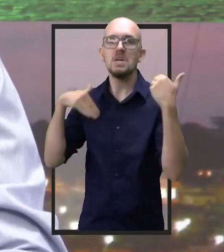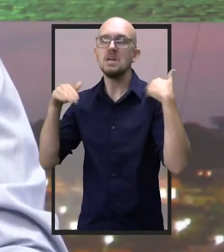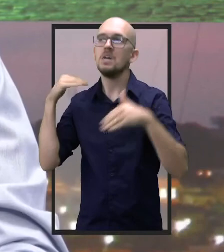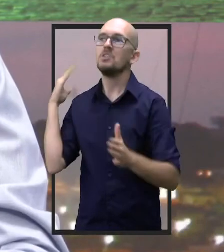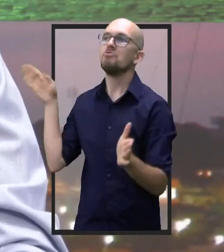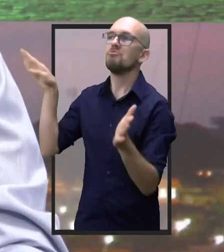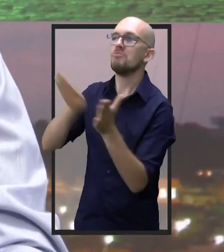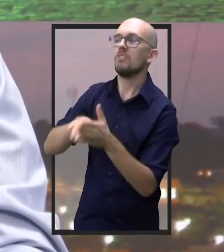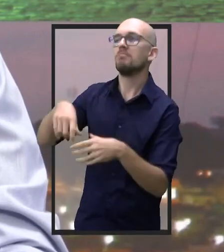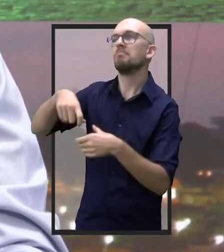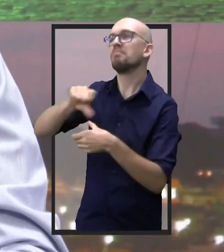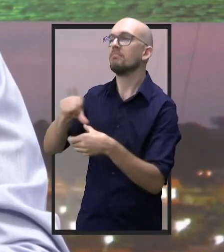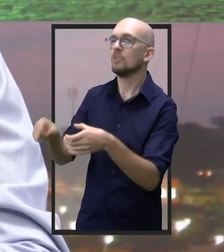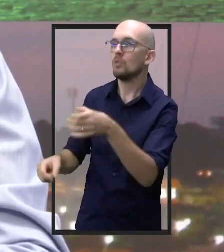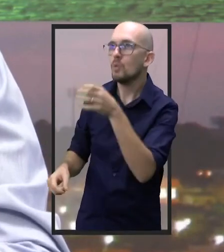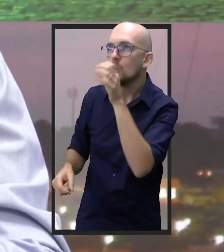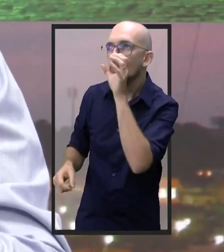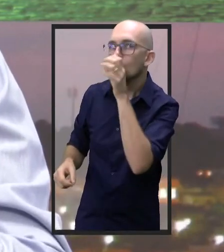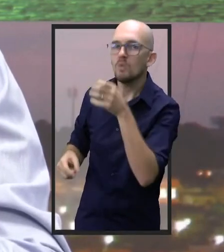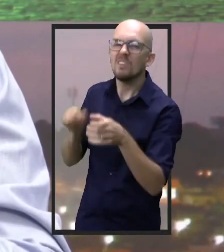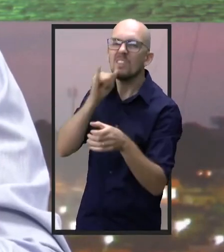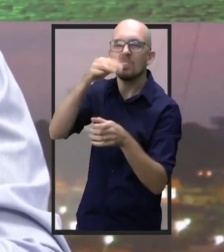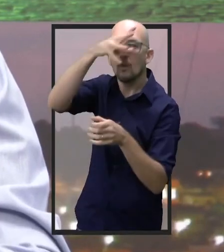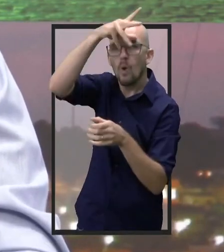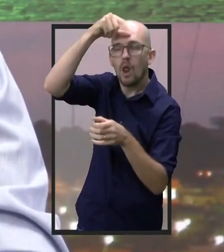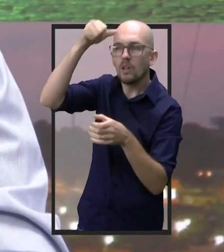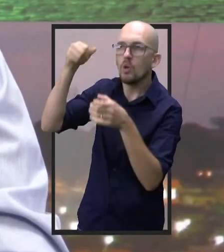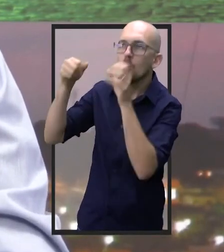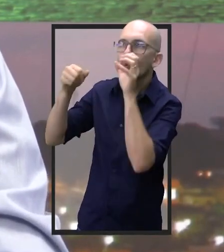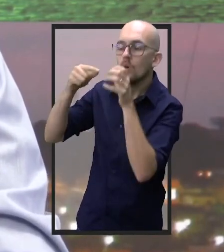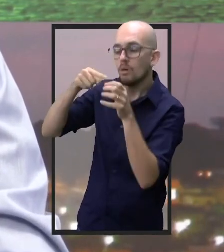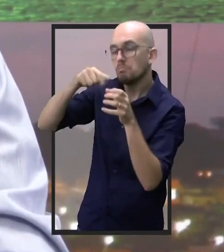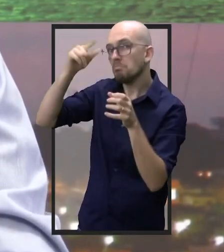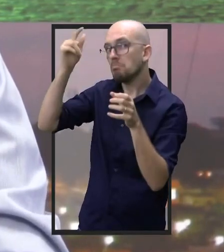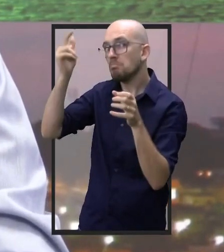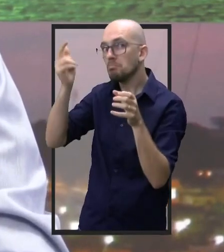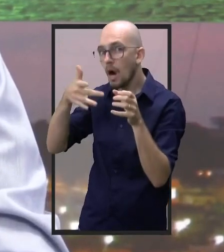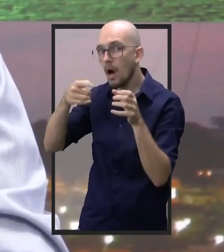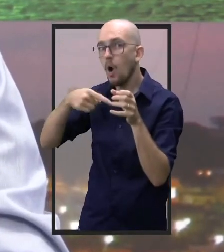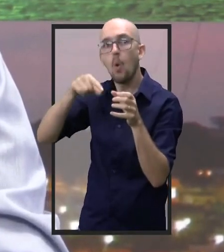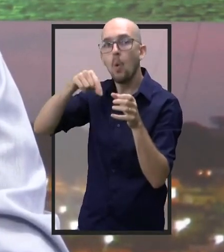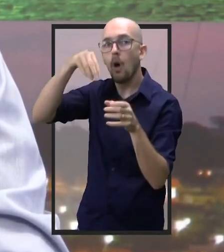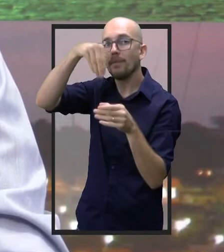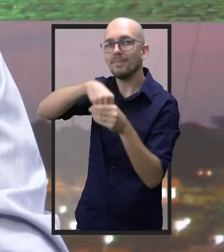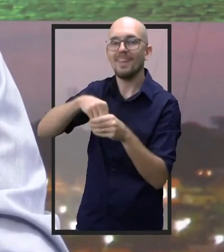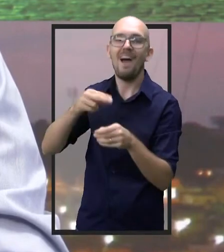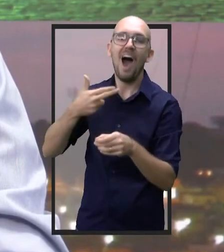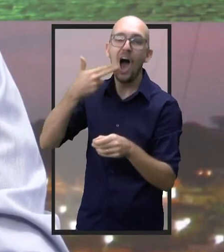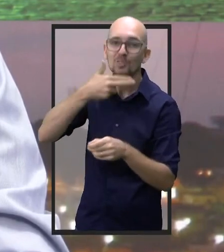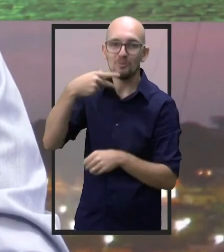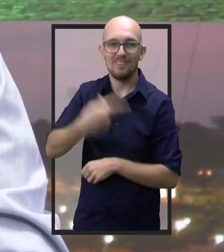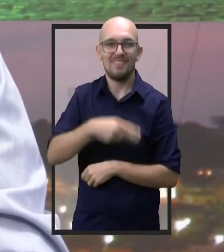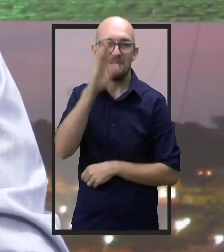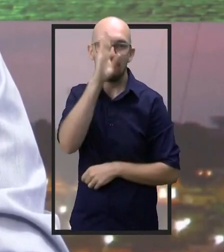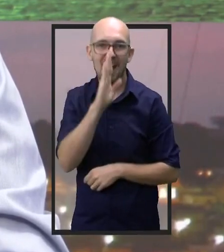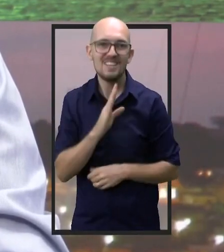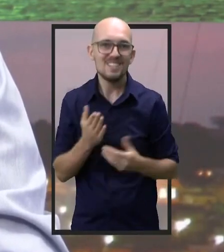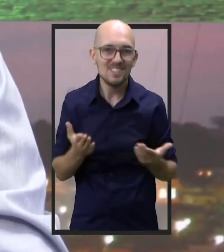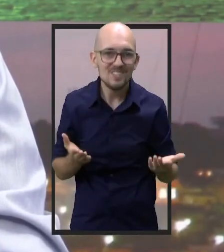gente levar aquela imagem que aquele açúcar pode ser de um produtor brasileiro, gerando emprego e renda na sua